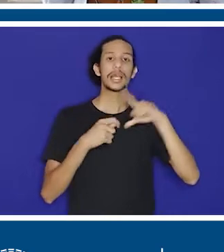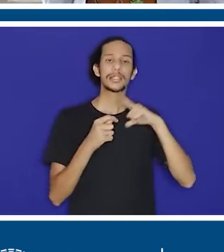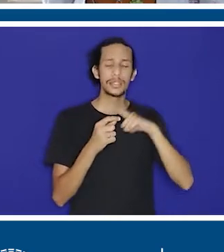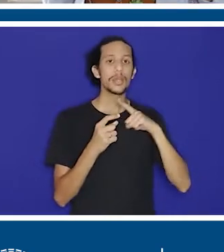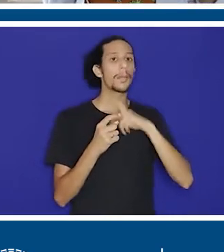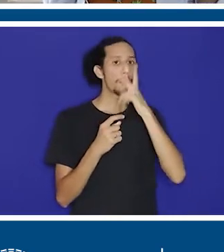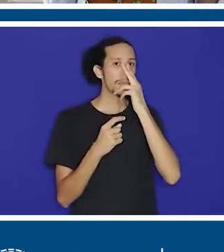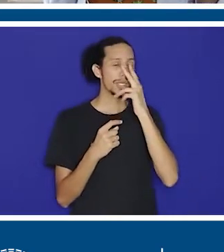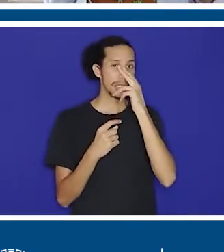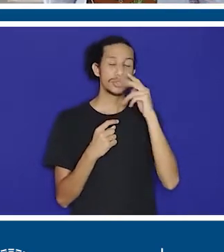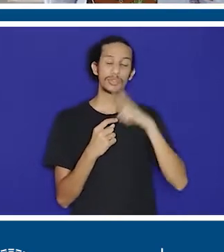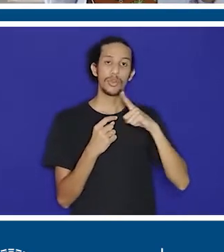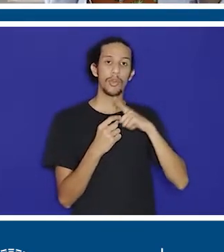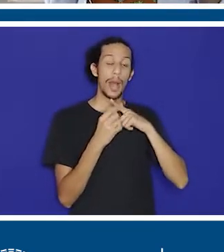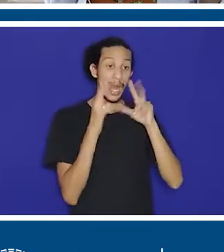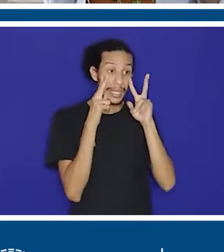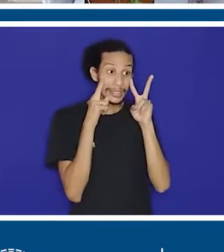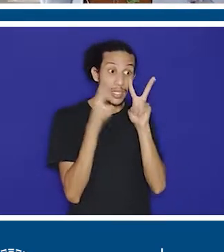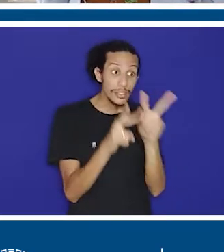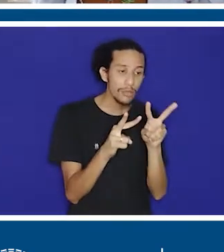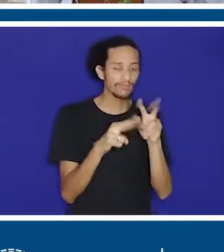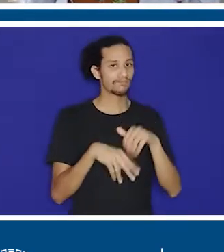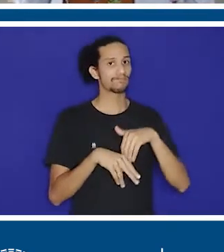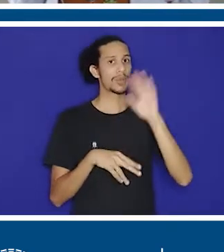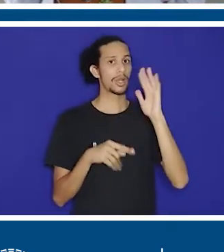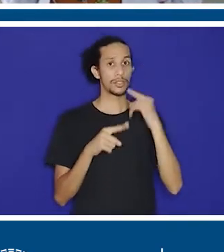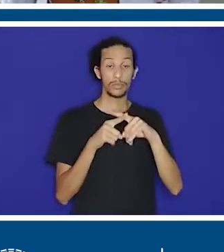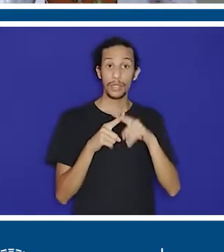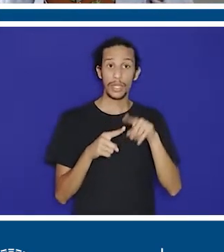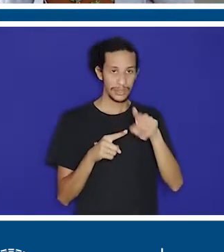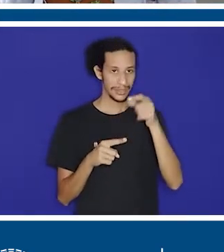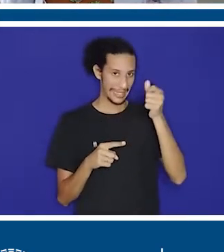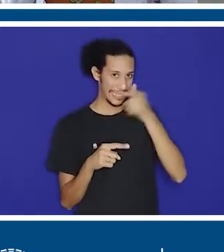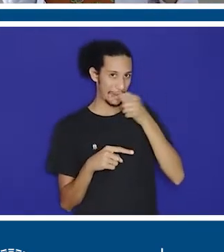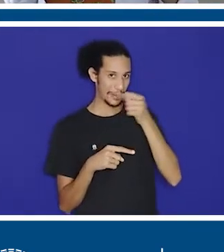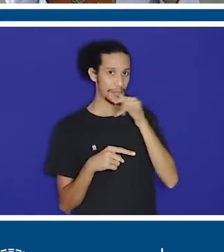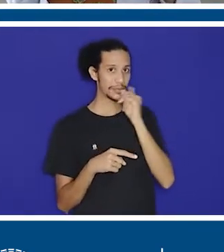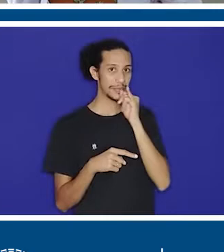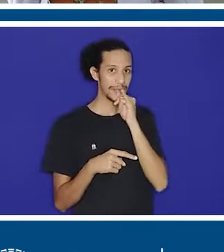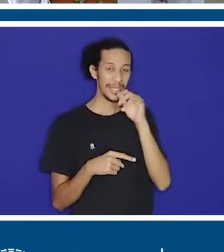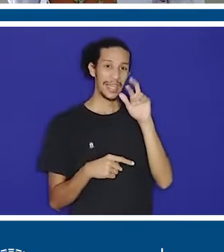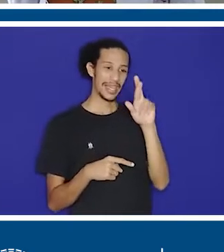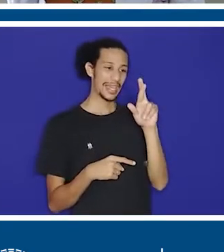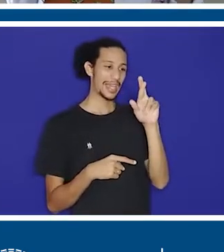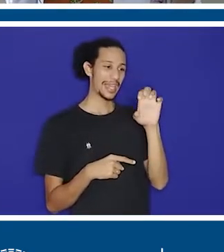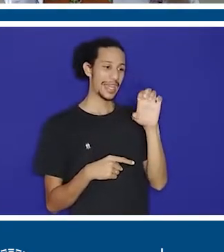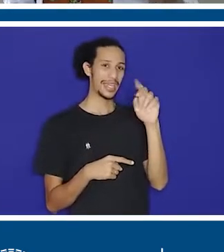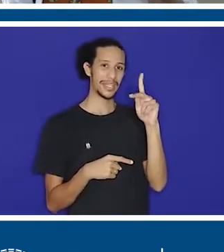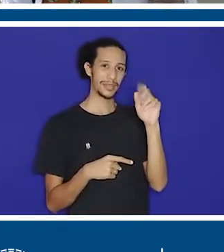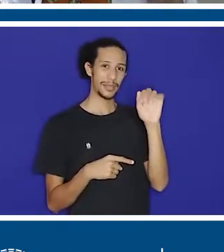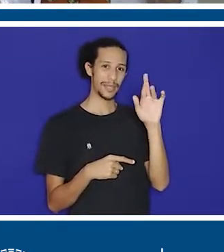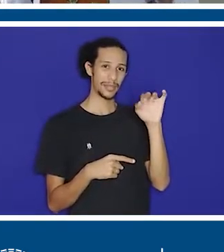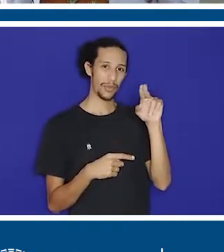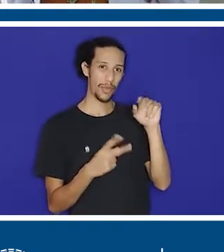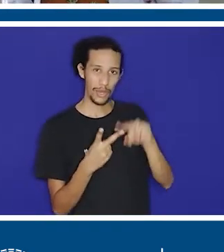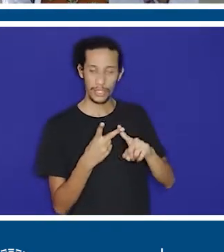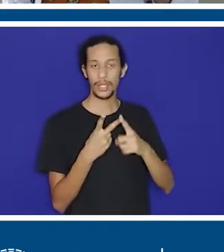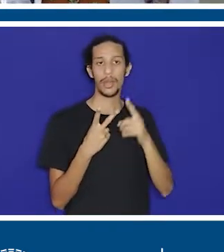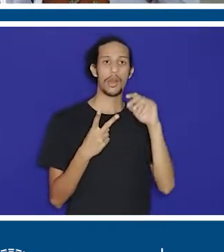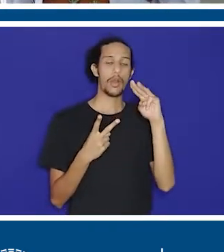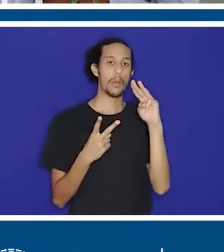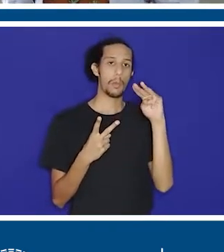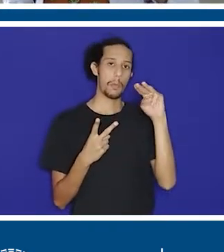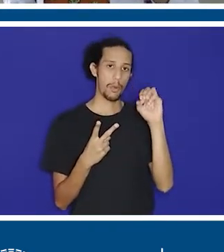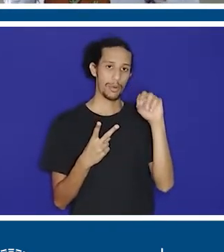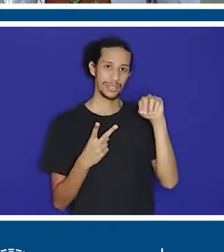monitoramento melhor, porque esses medicamentos, como por exemplo risperidona, olanzapina, elas